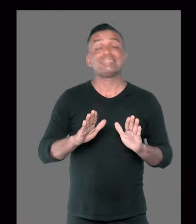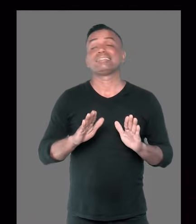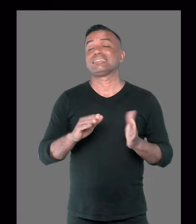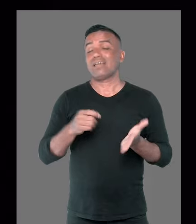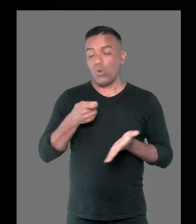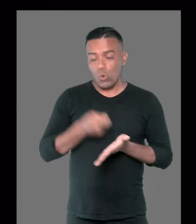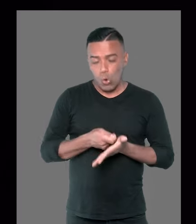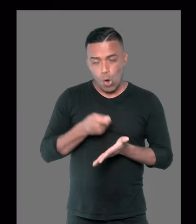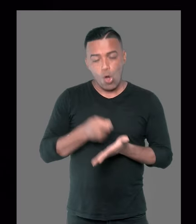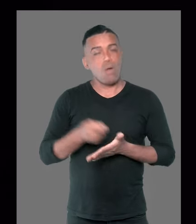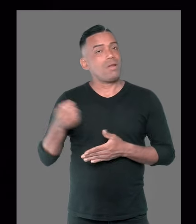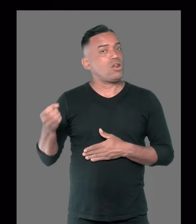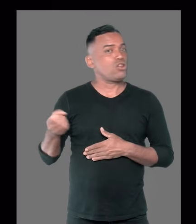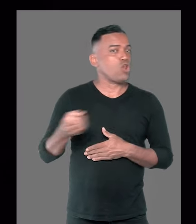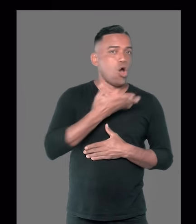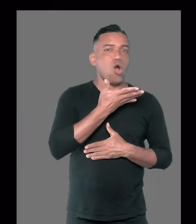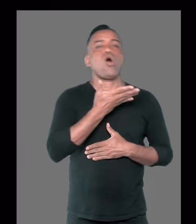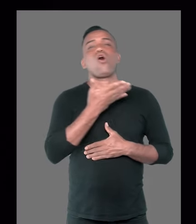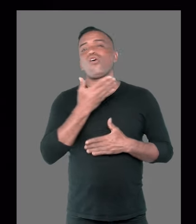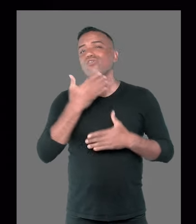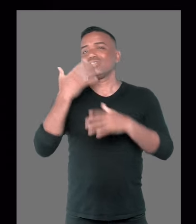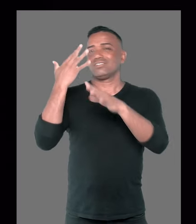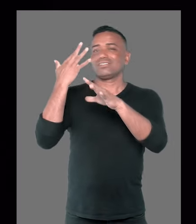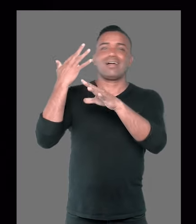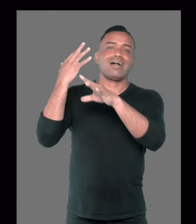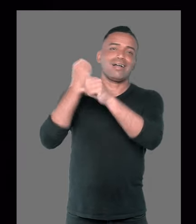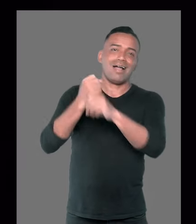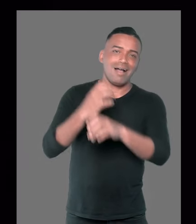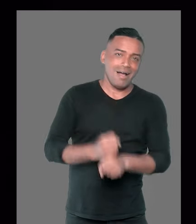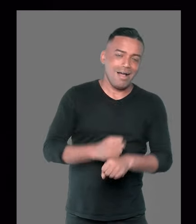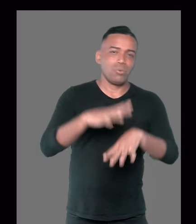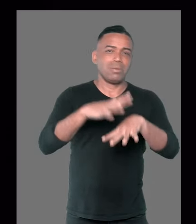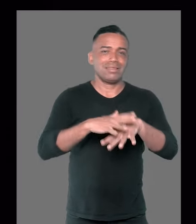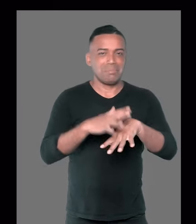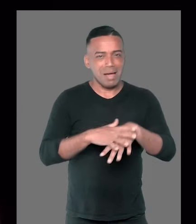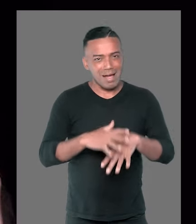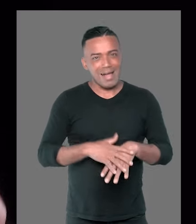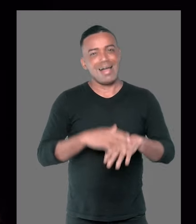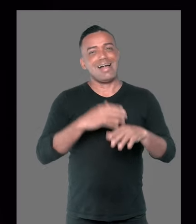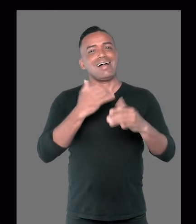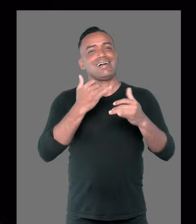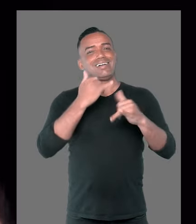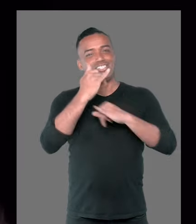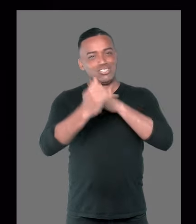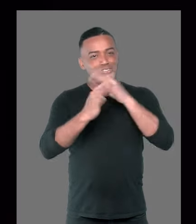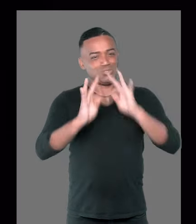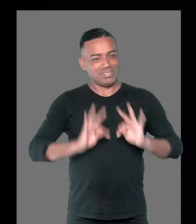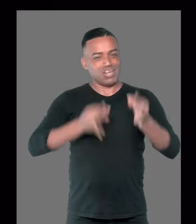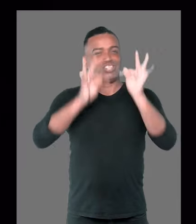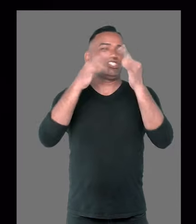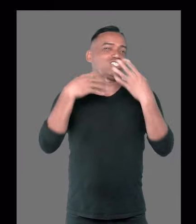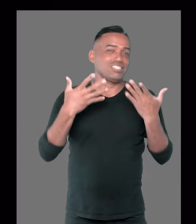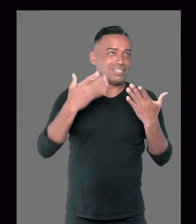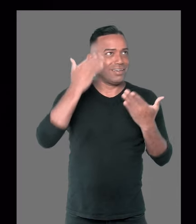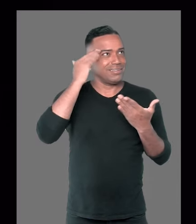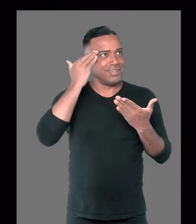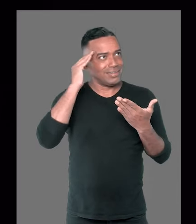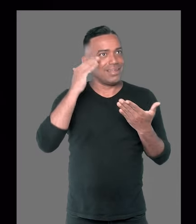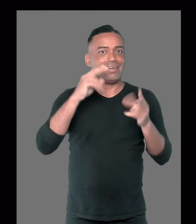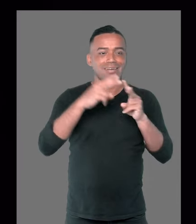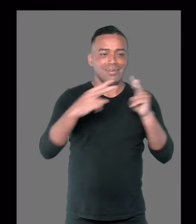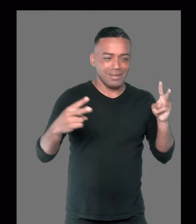novos processos novos algoritmos inclusive de comportamento humano isso exige Um Novo Pensar um novo entendimento da realidade e